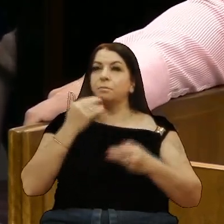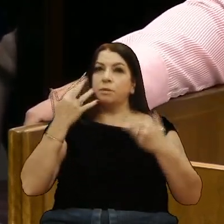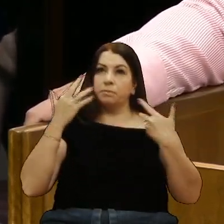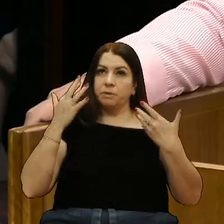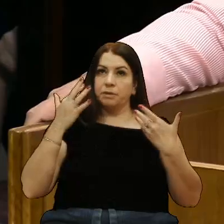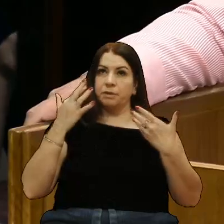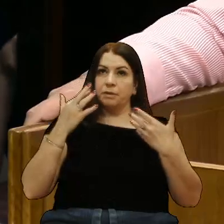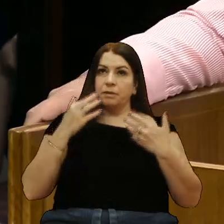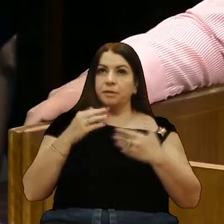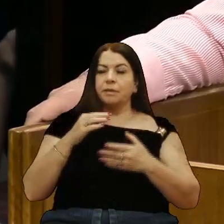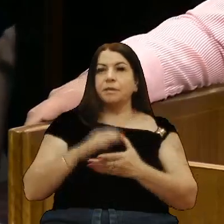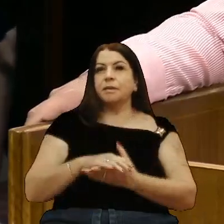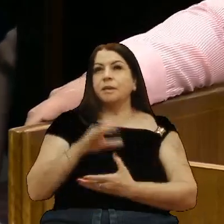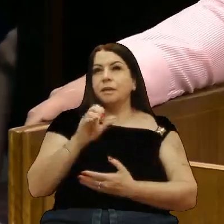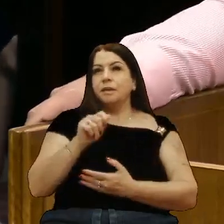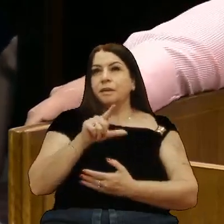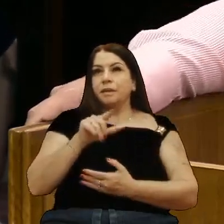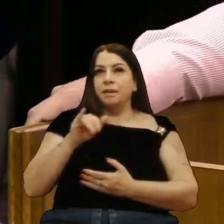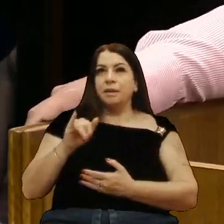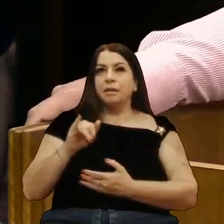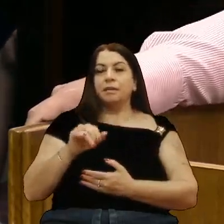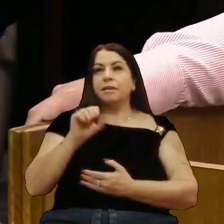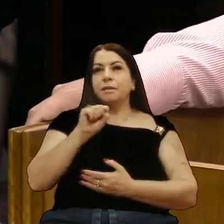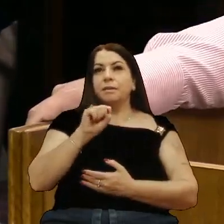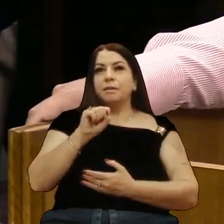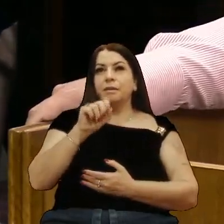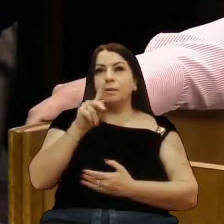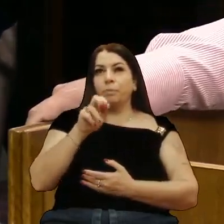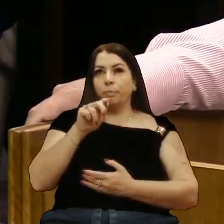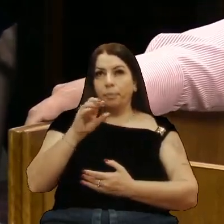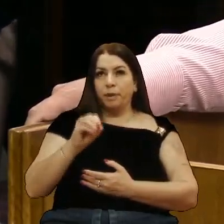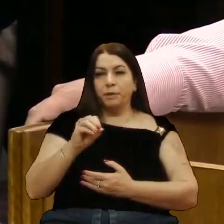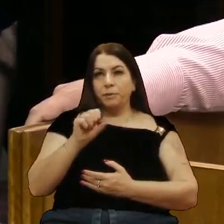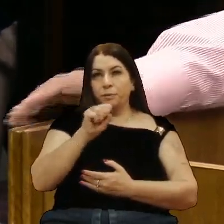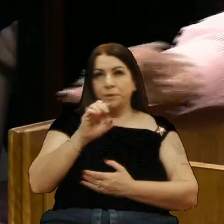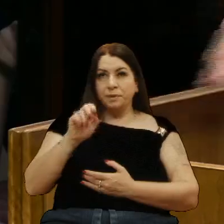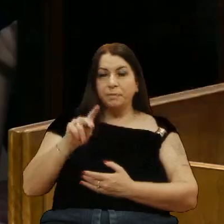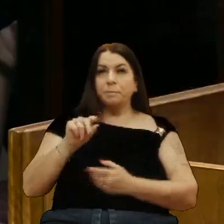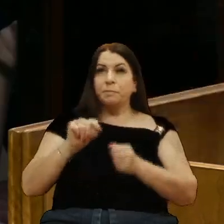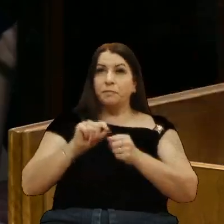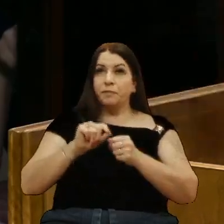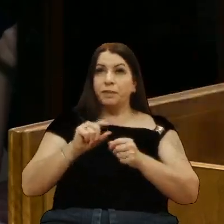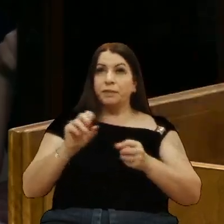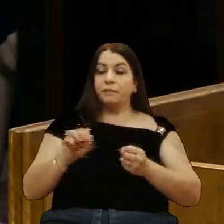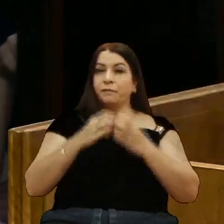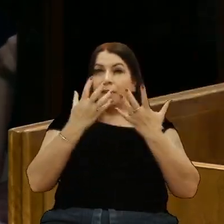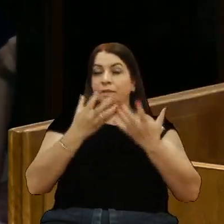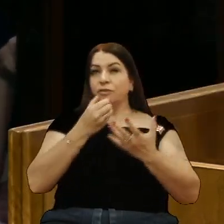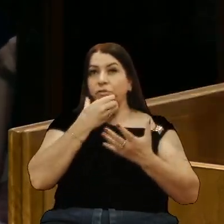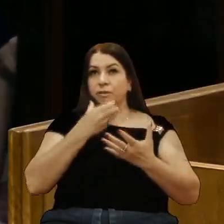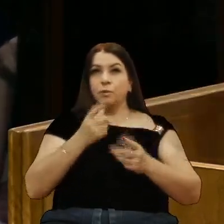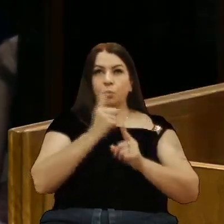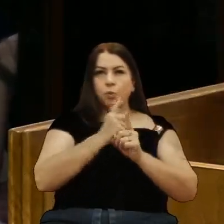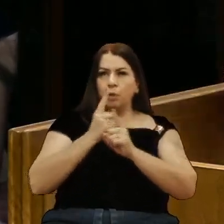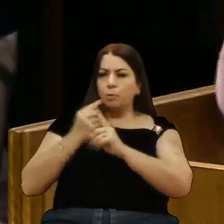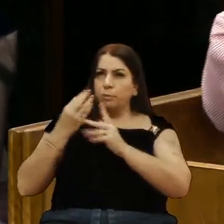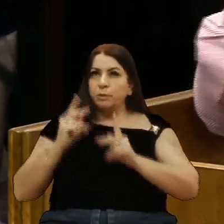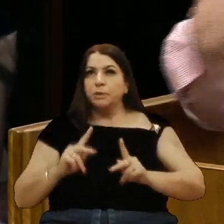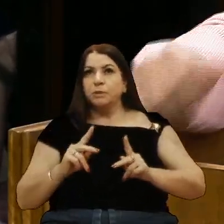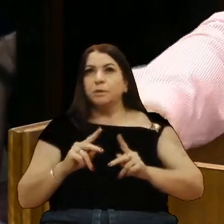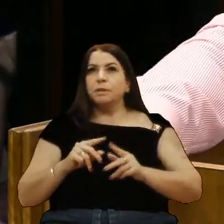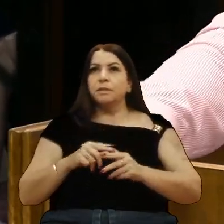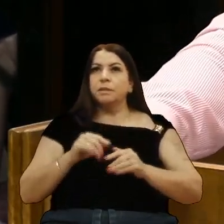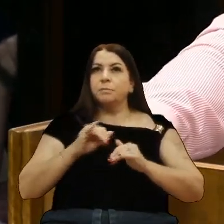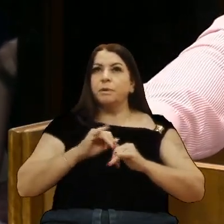a Kali Troian e o Pedro Sebe pela realização do Natal. Encontrei muitas pessoas. Ia mandar